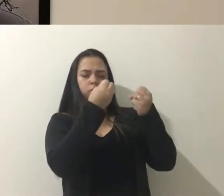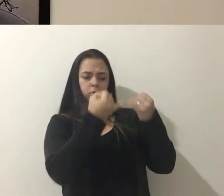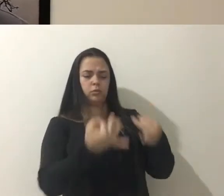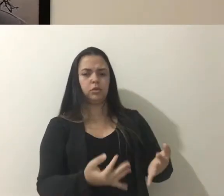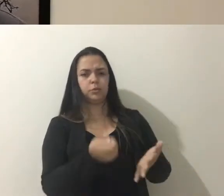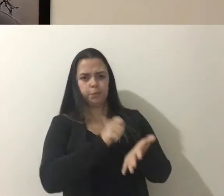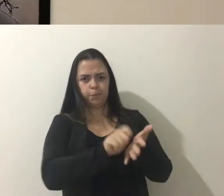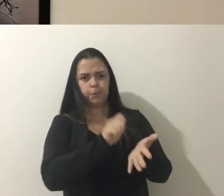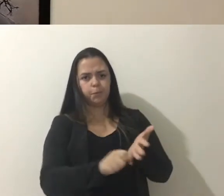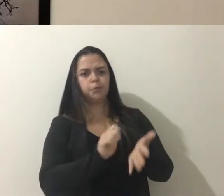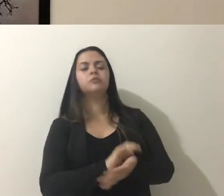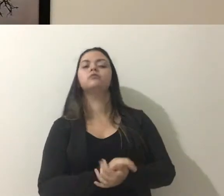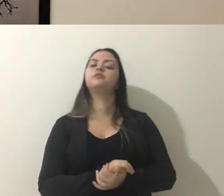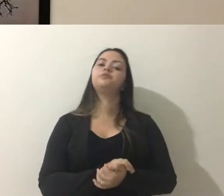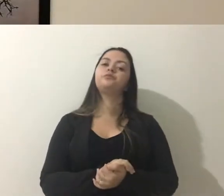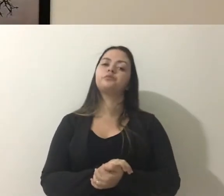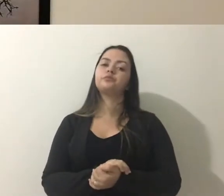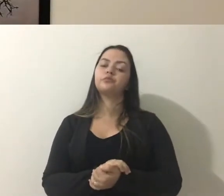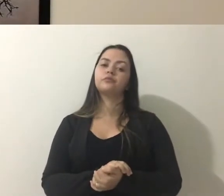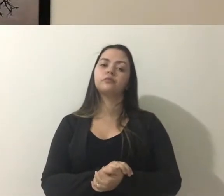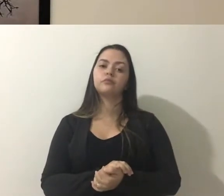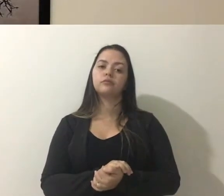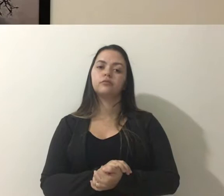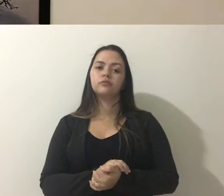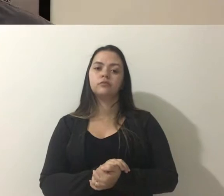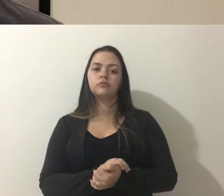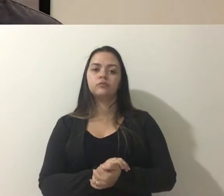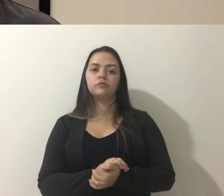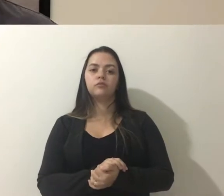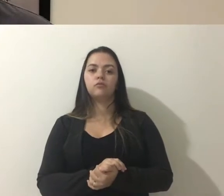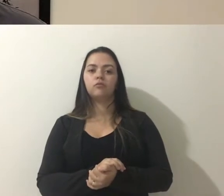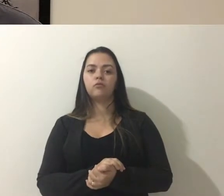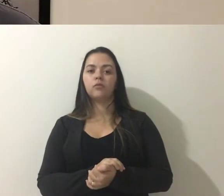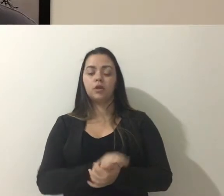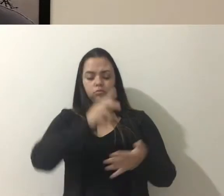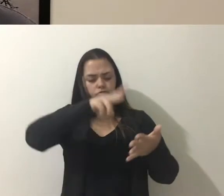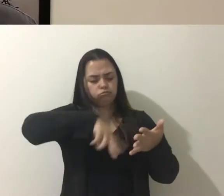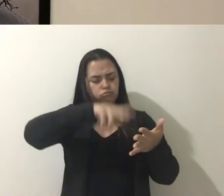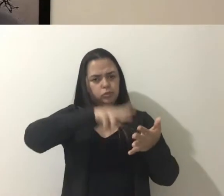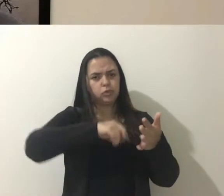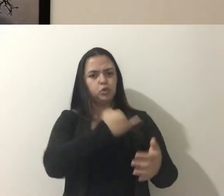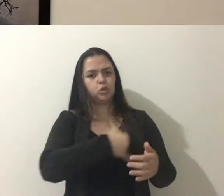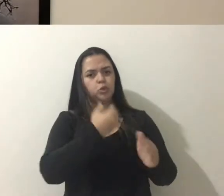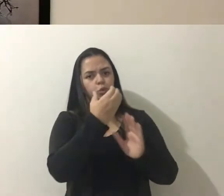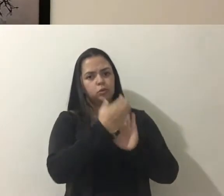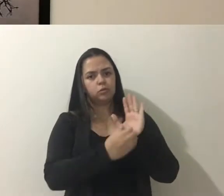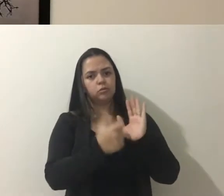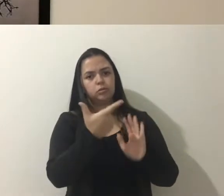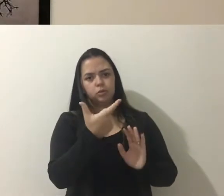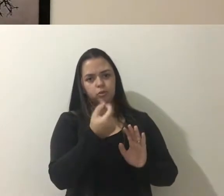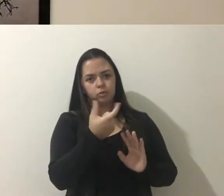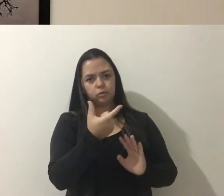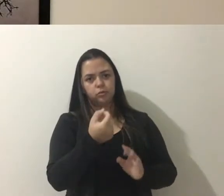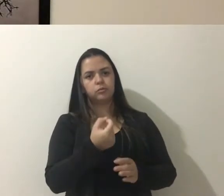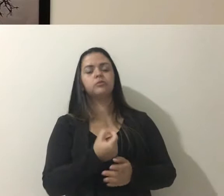escreveu, nesse contexto de ressurreição. Eu queria que nós fizéssemos uma leitura, João capítulo 20,